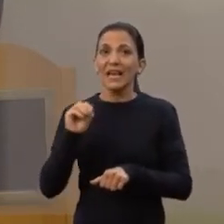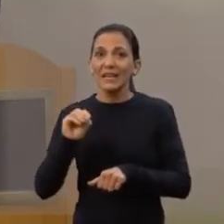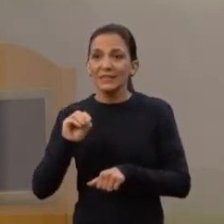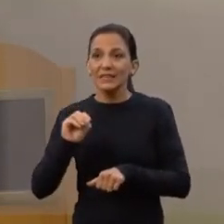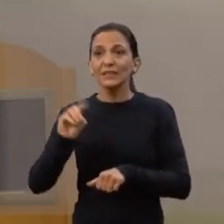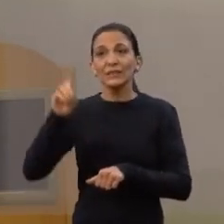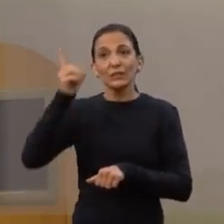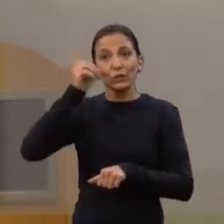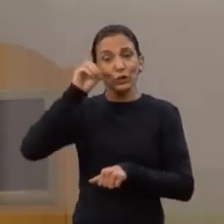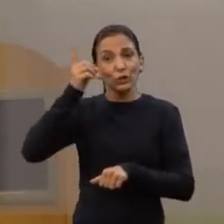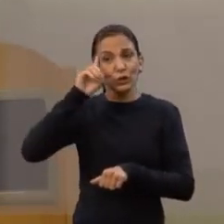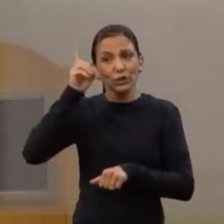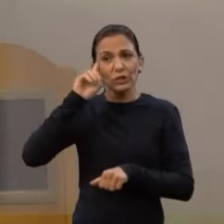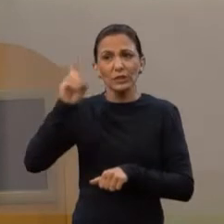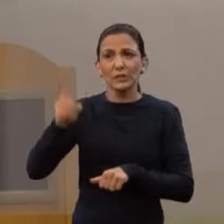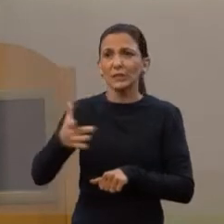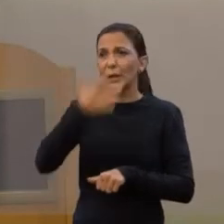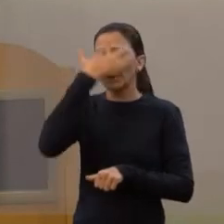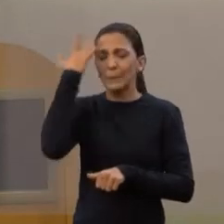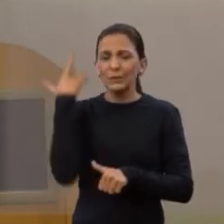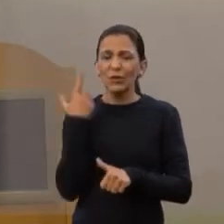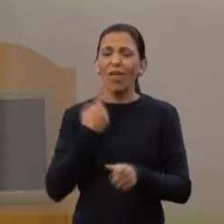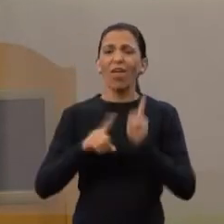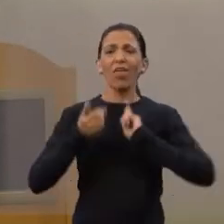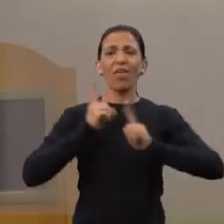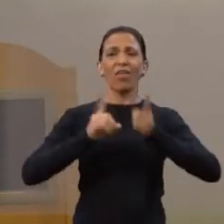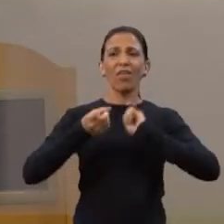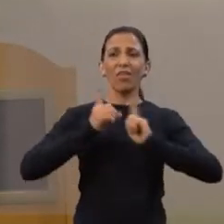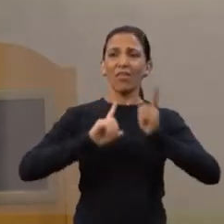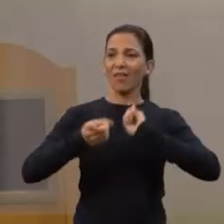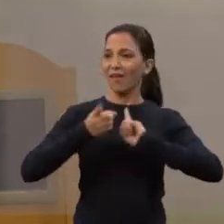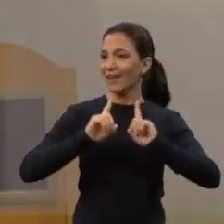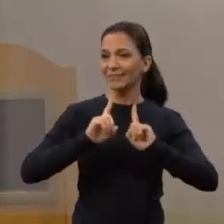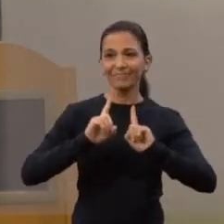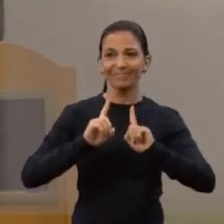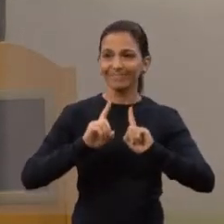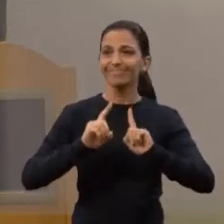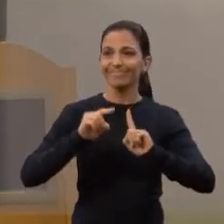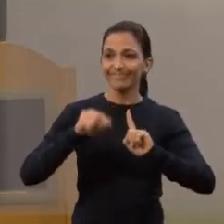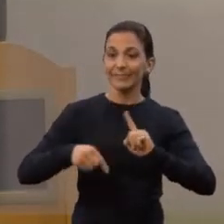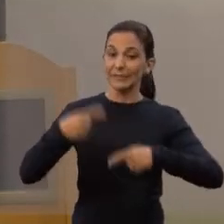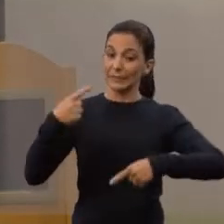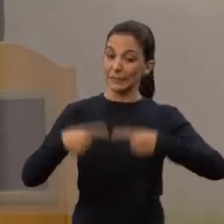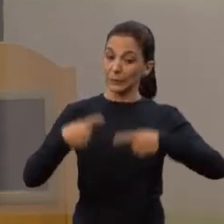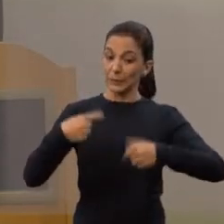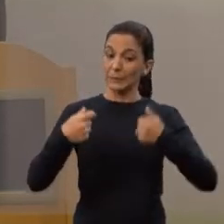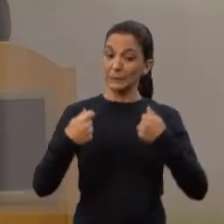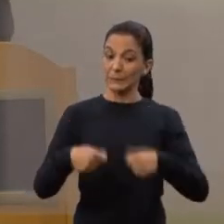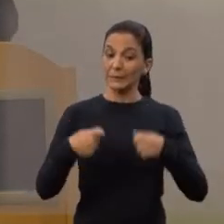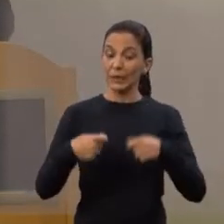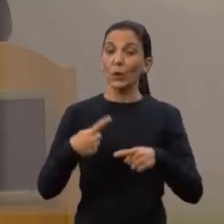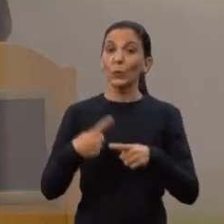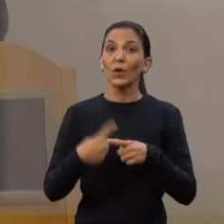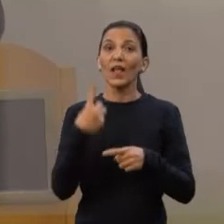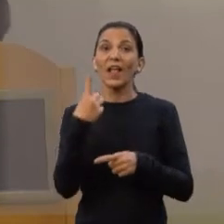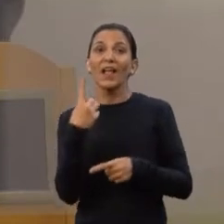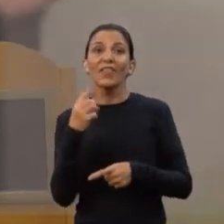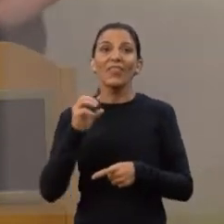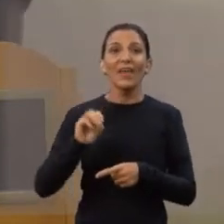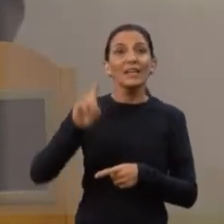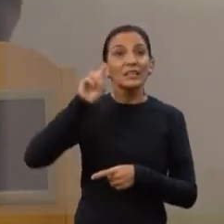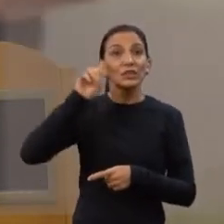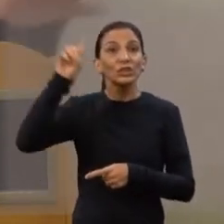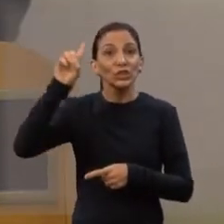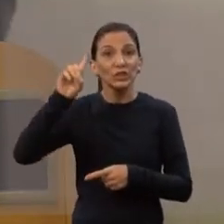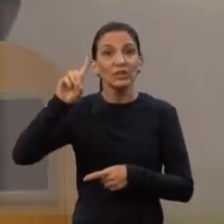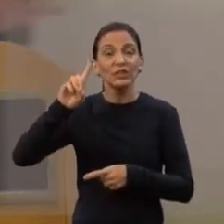e aí é muita gente reclamando que para essa casa debater esse assunto porque eles estão com dez dias quem